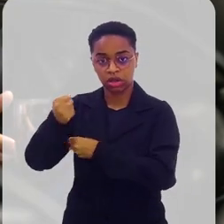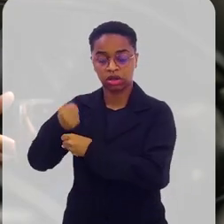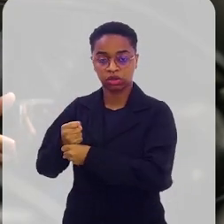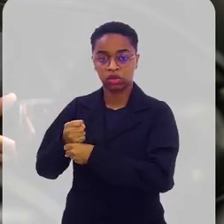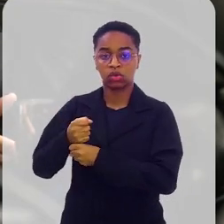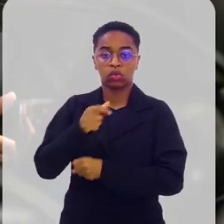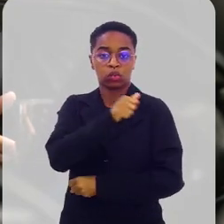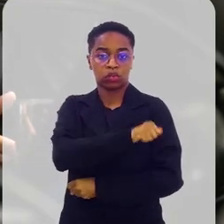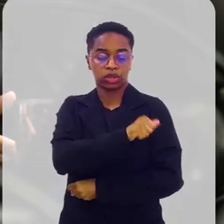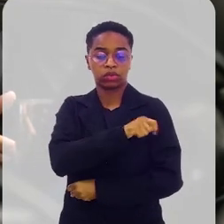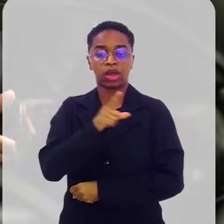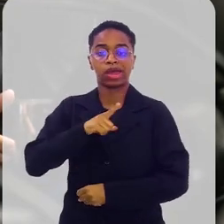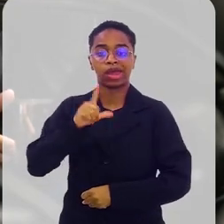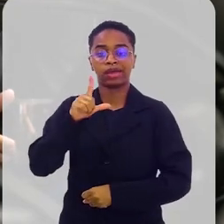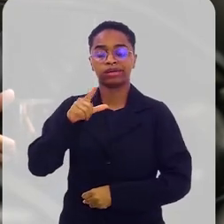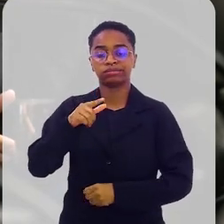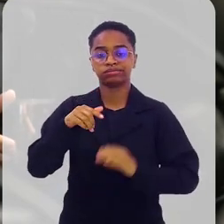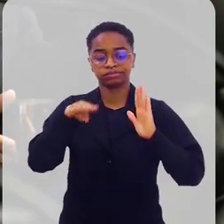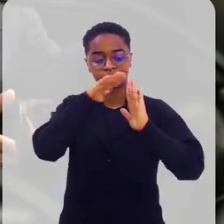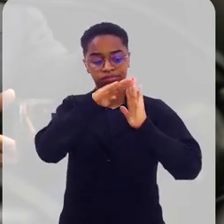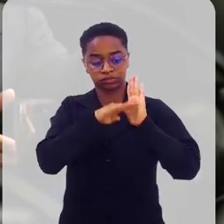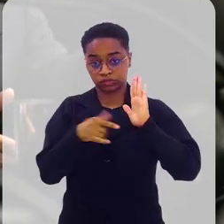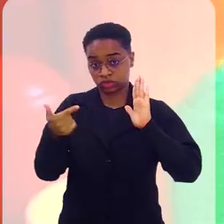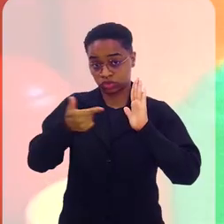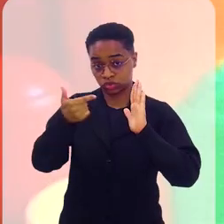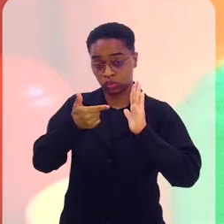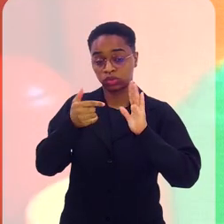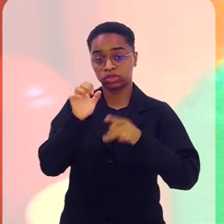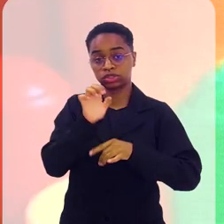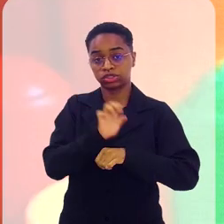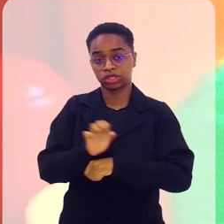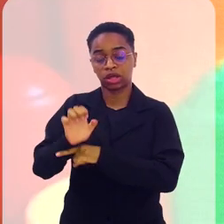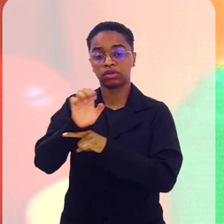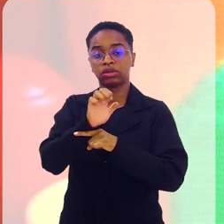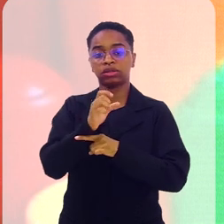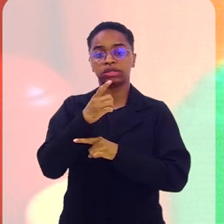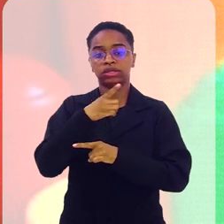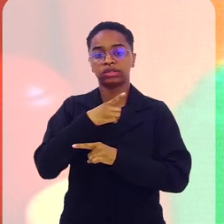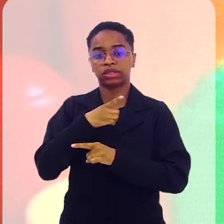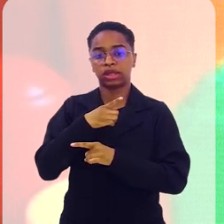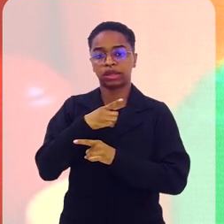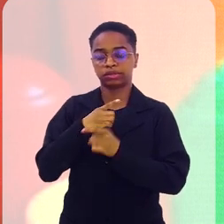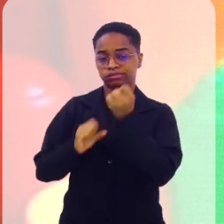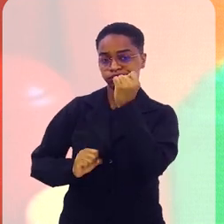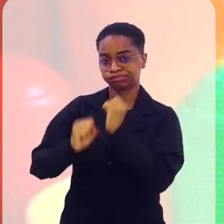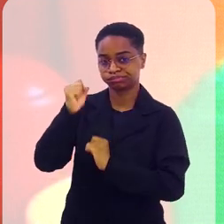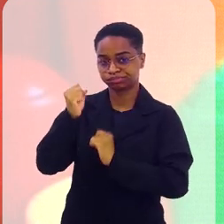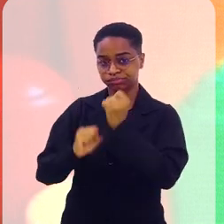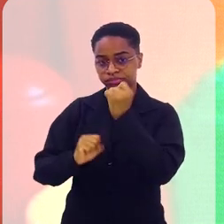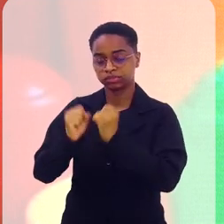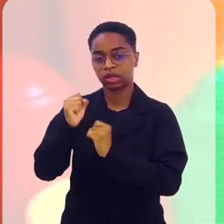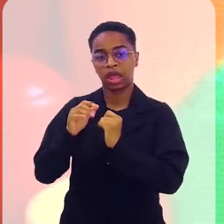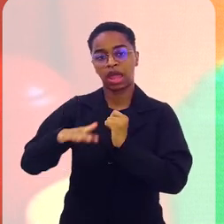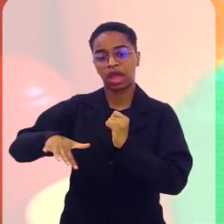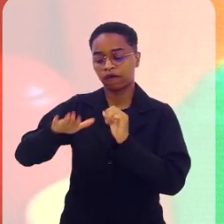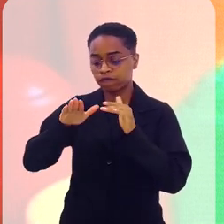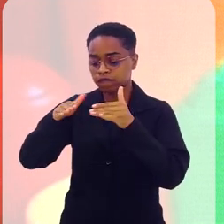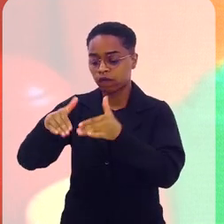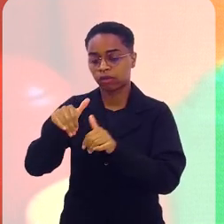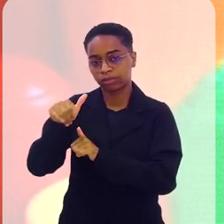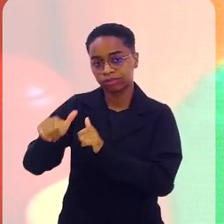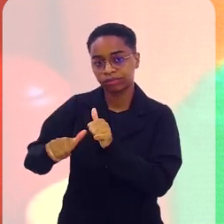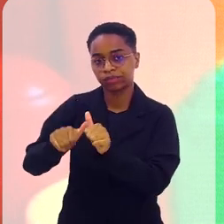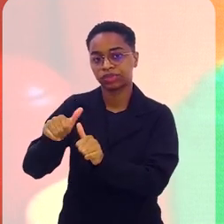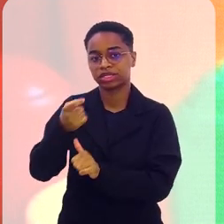Rio ocupava o segundo lugar no ranking dos estados com o maior número de indústrias de transformação